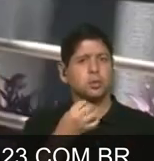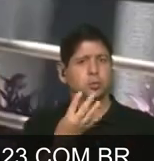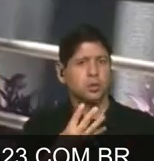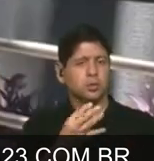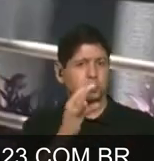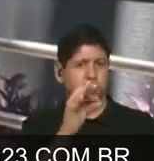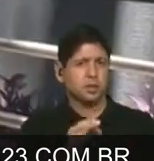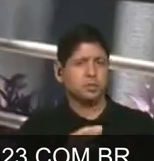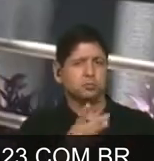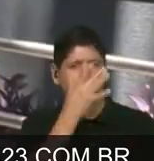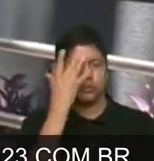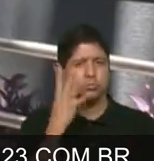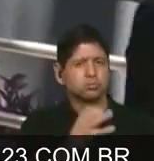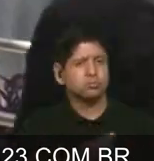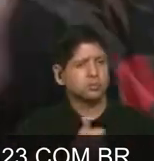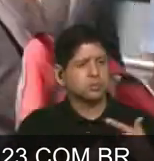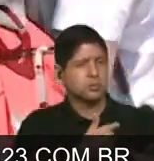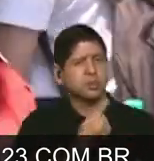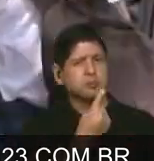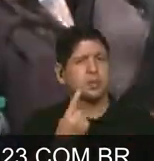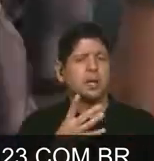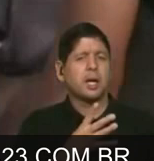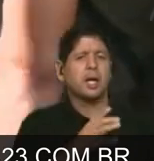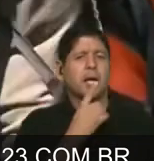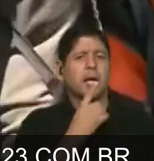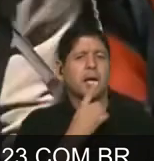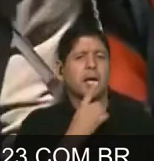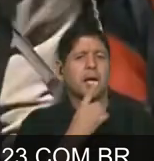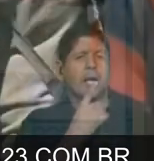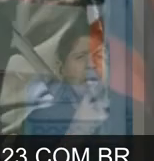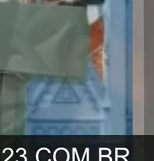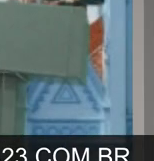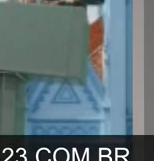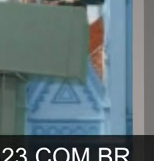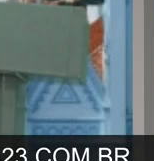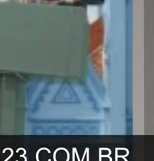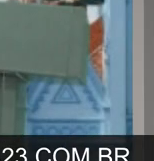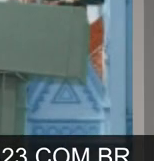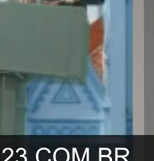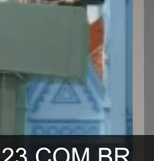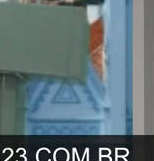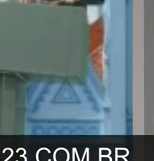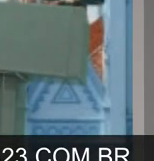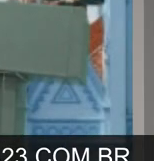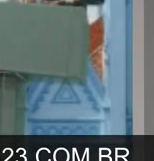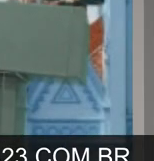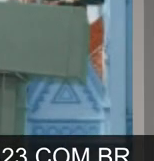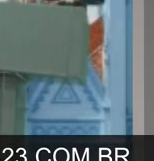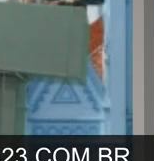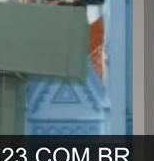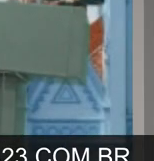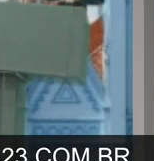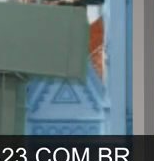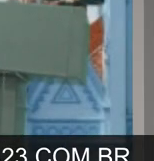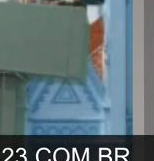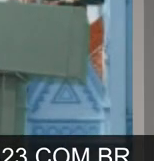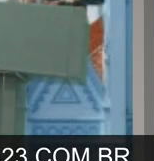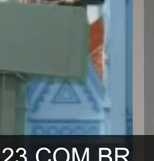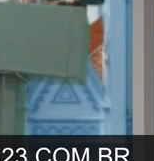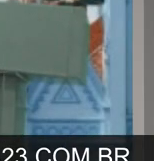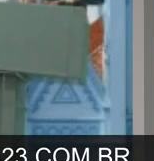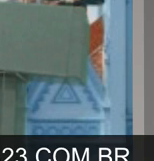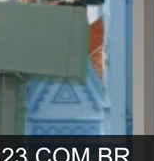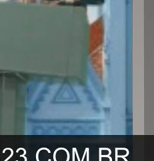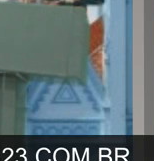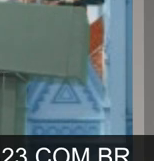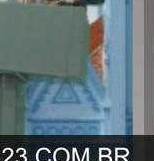60,84 desses profissionais para cada 100 mil habitantes. E o mês de setembro é o mês de alerta sobre